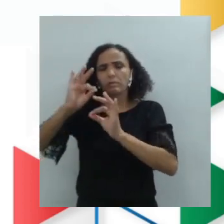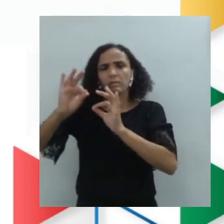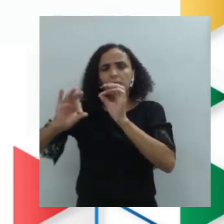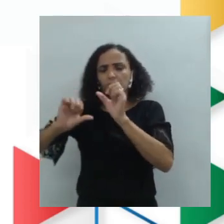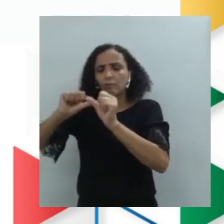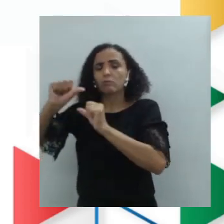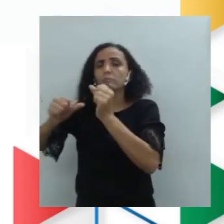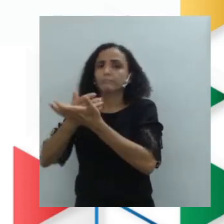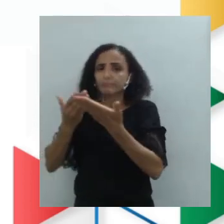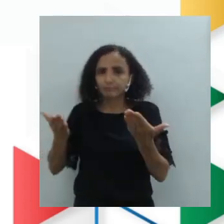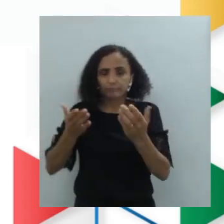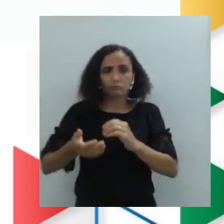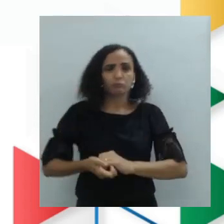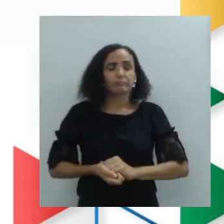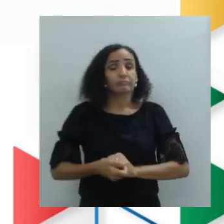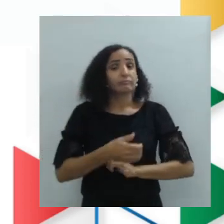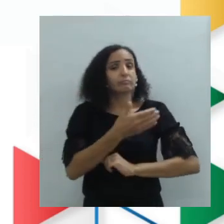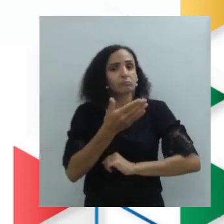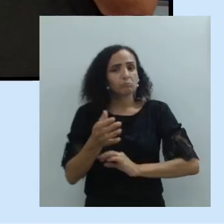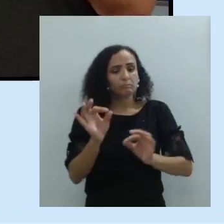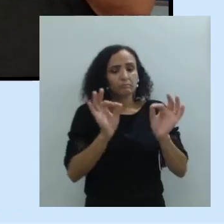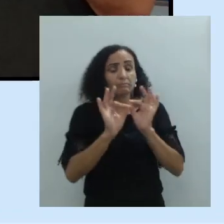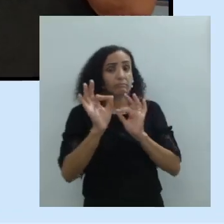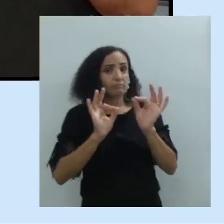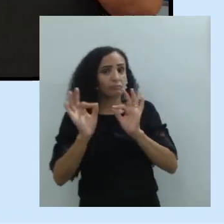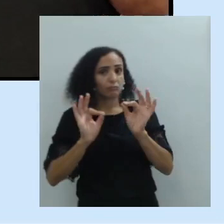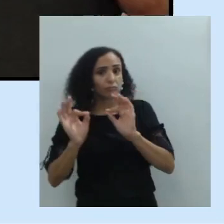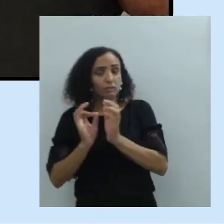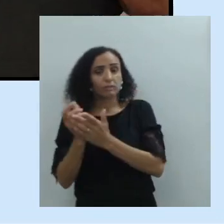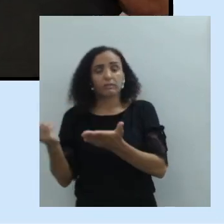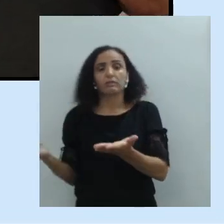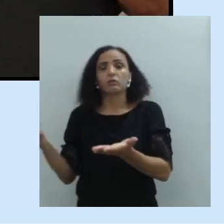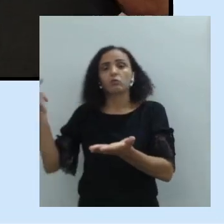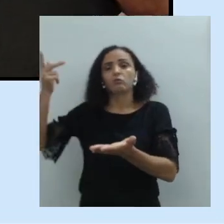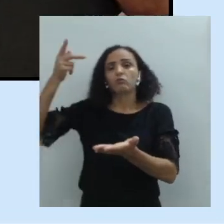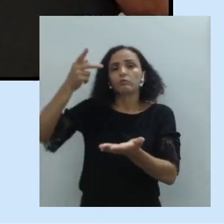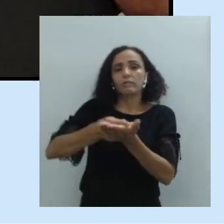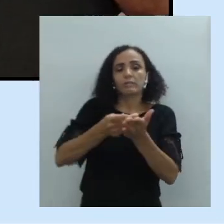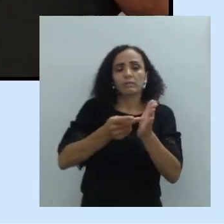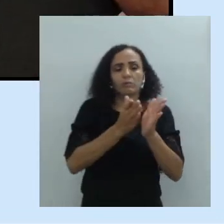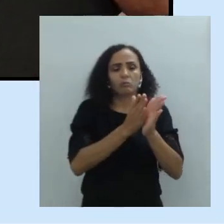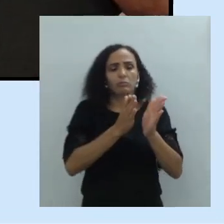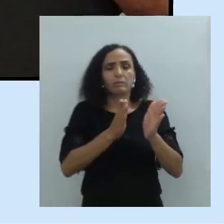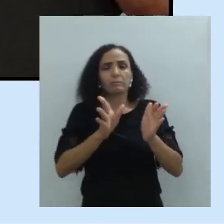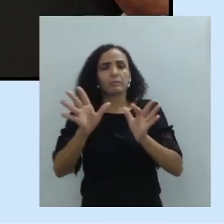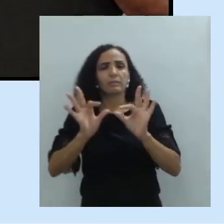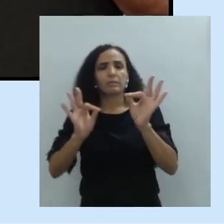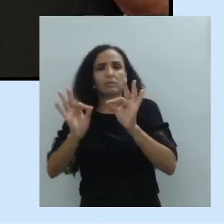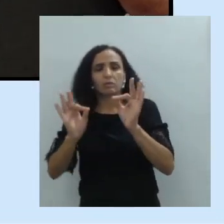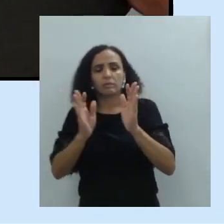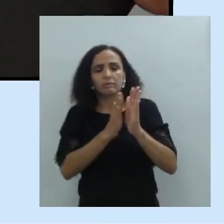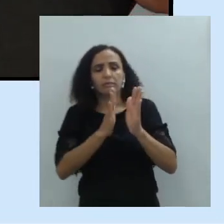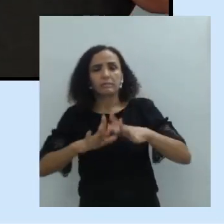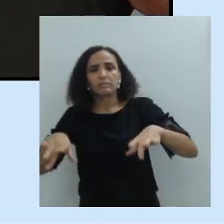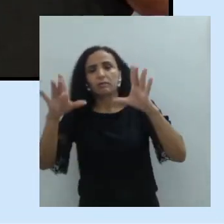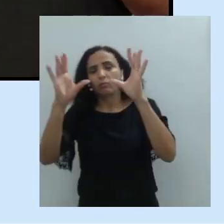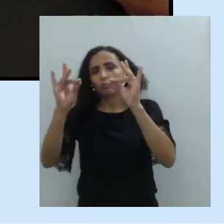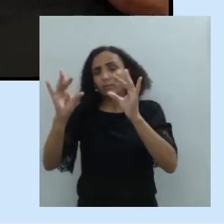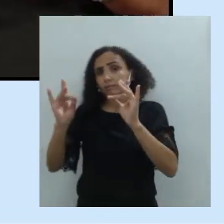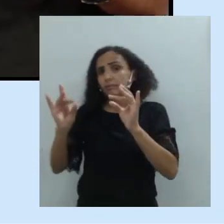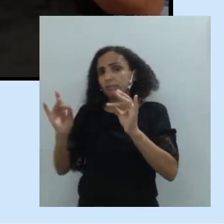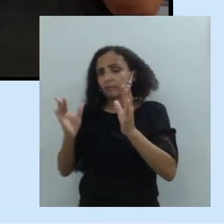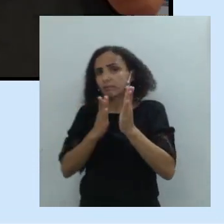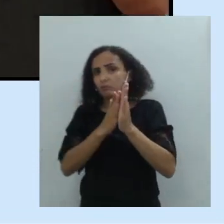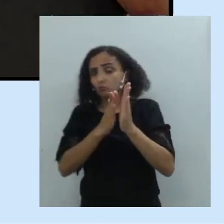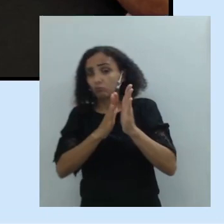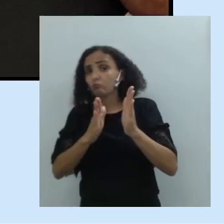cloroplastos, entre outros. Então, essa organização é que vai formar essas organelas citoplasmáticas que